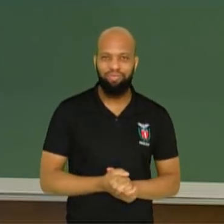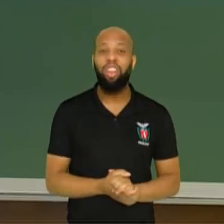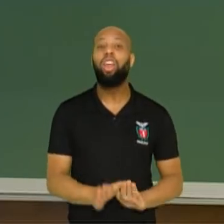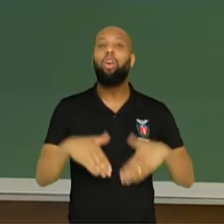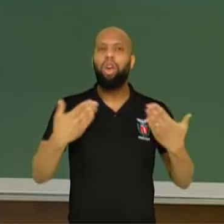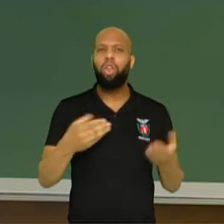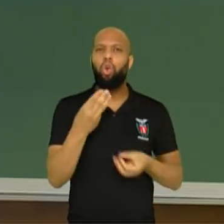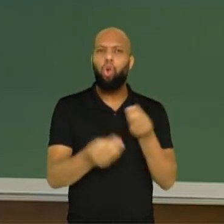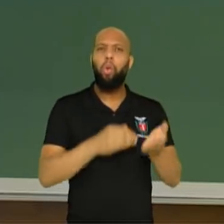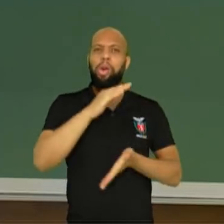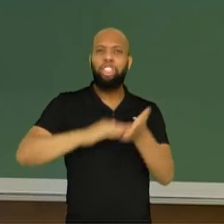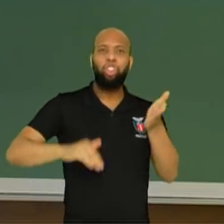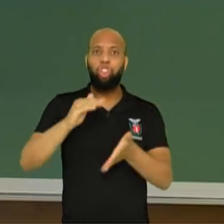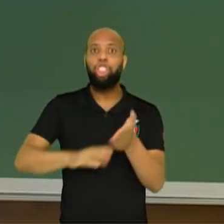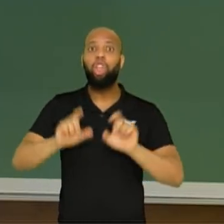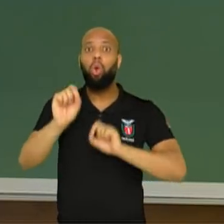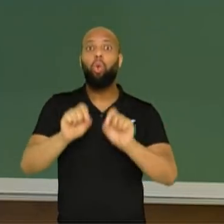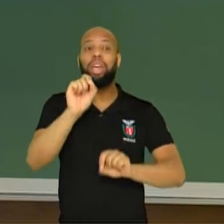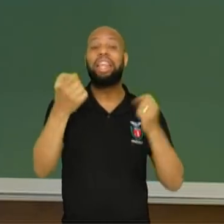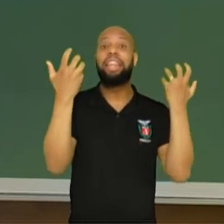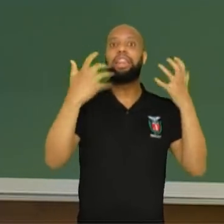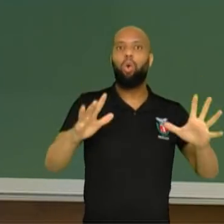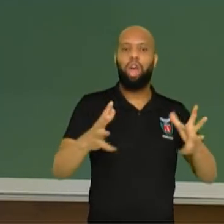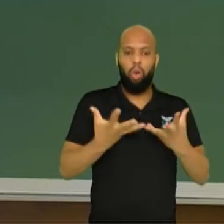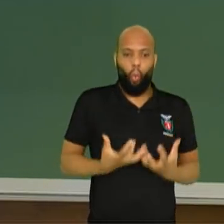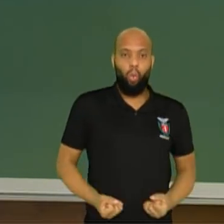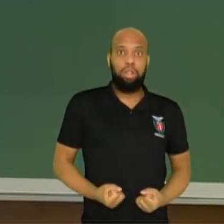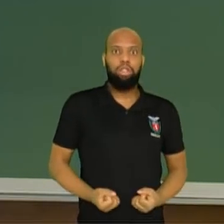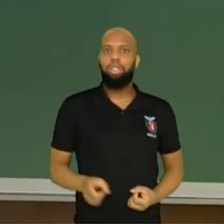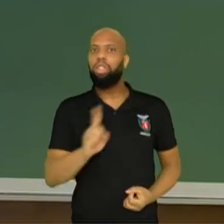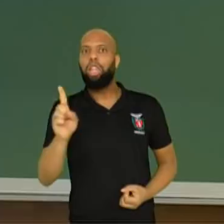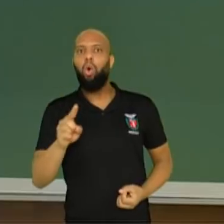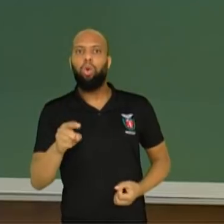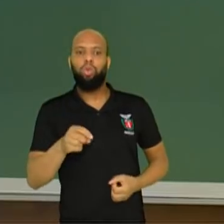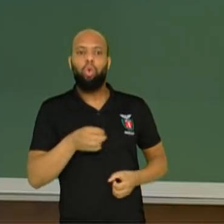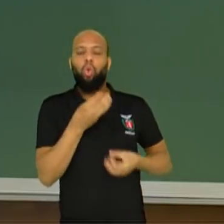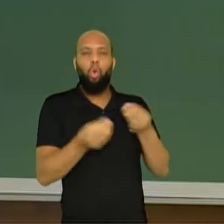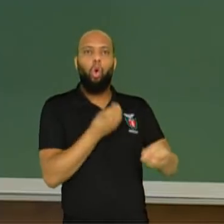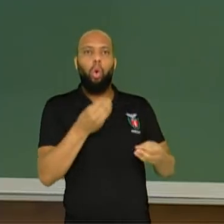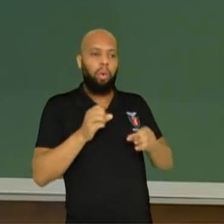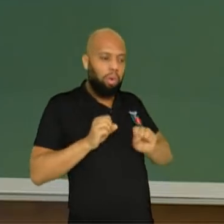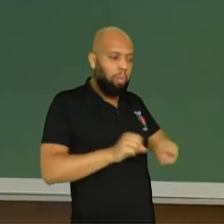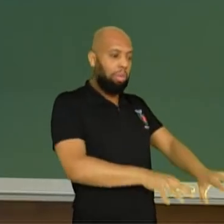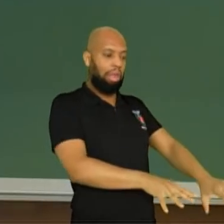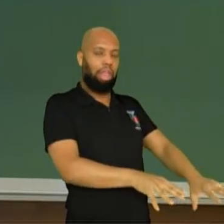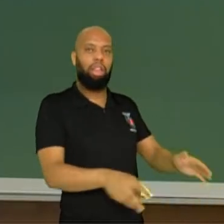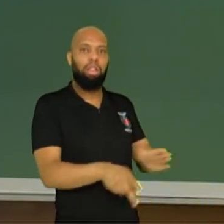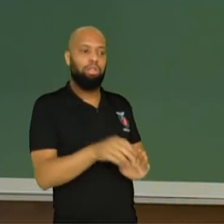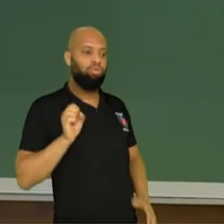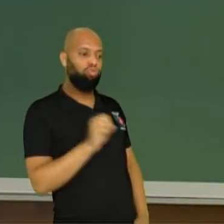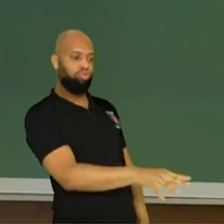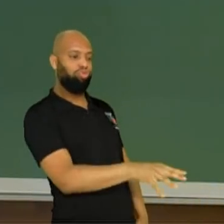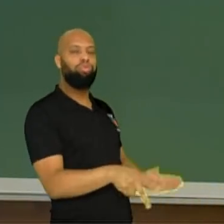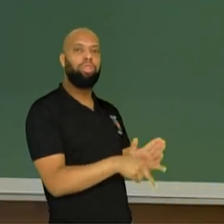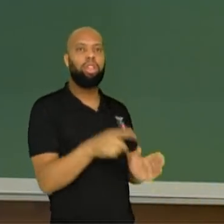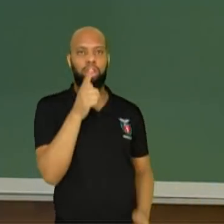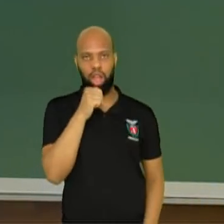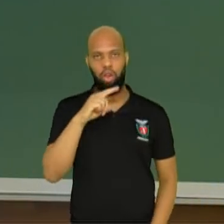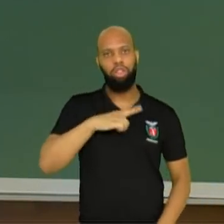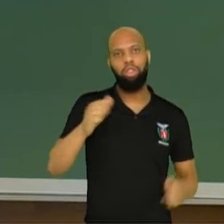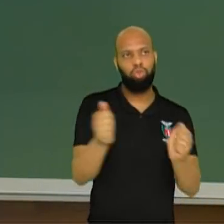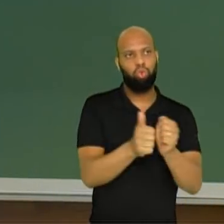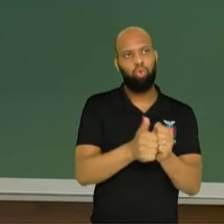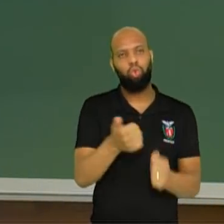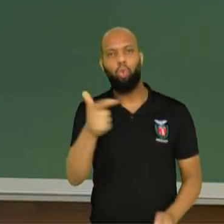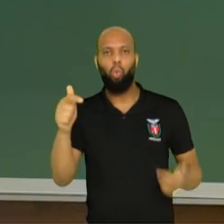ela eliminar tudo aquilo que ela não está absorvendo, ela vai eliminar na água mesmo, através lá do ósculo junto com as outras